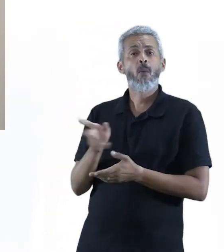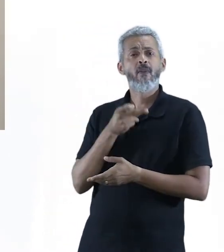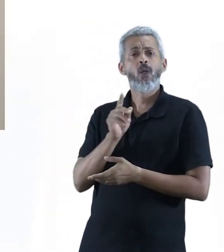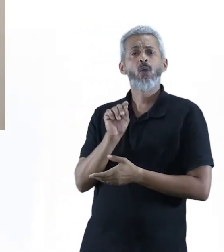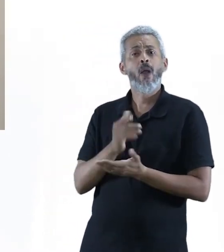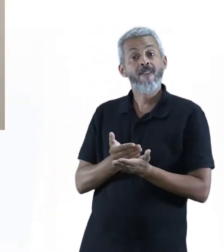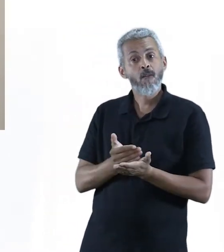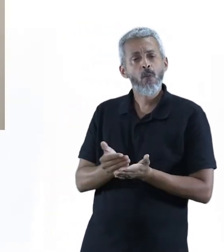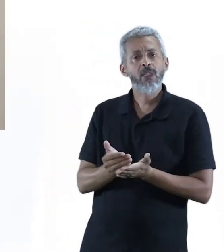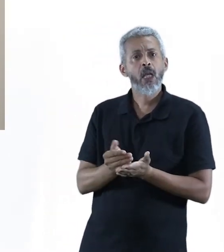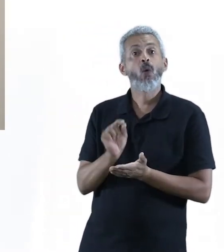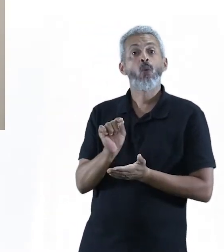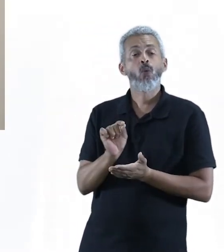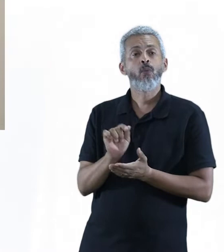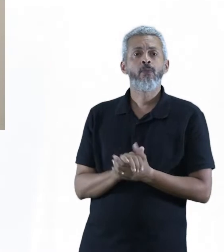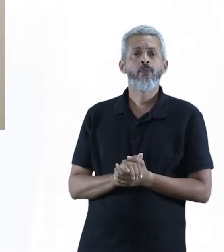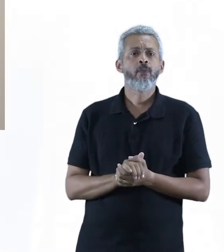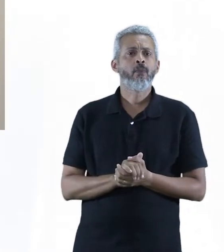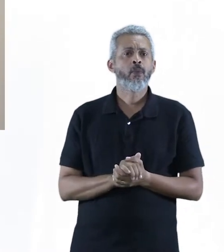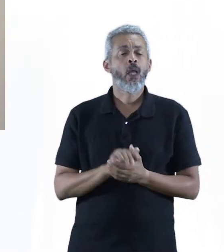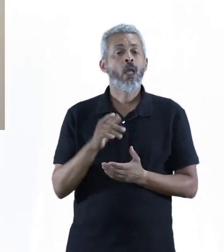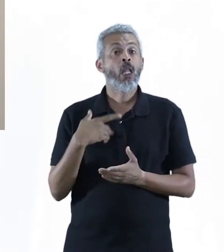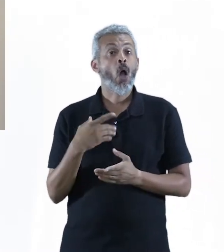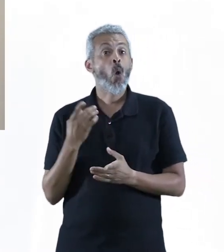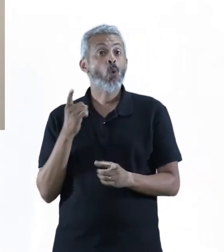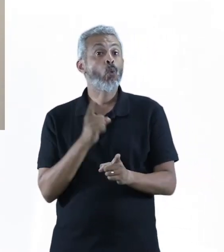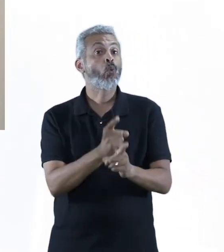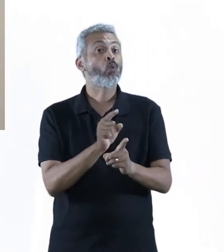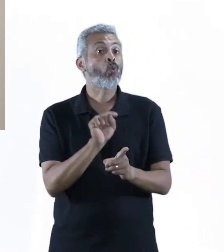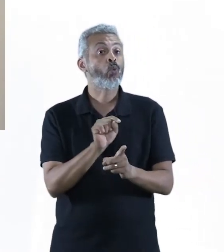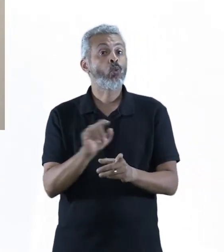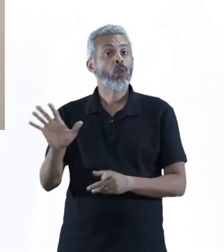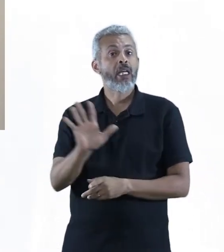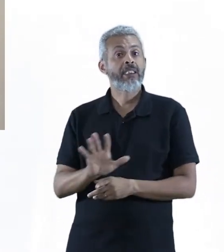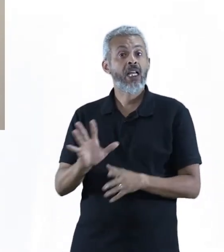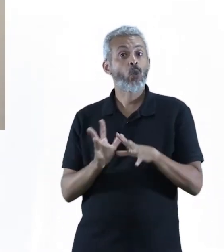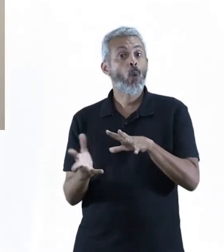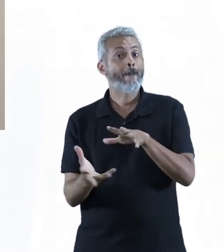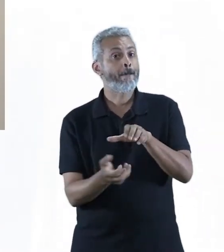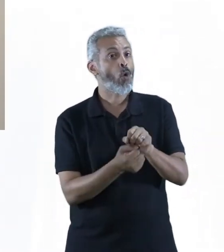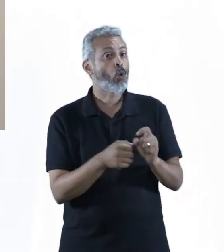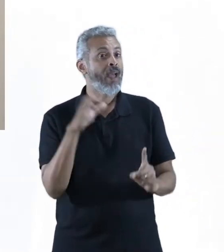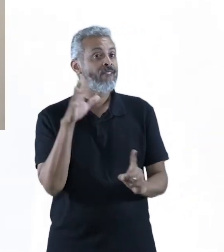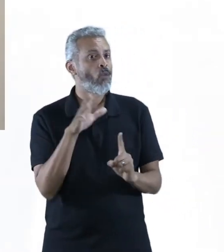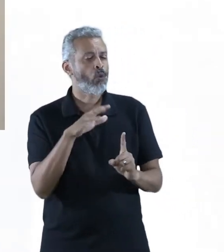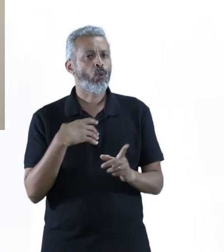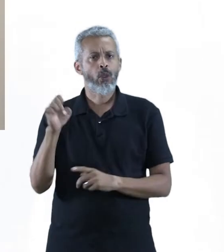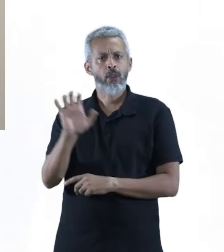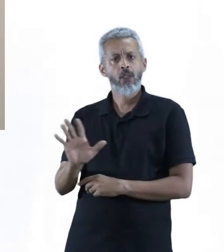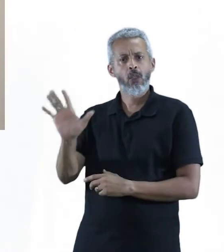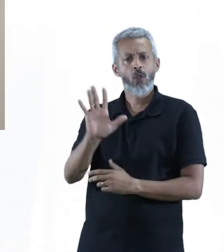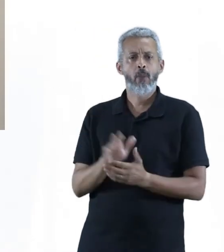tenho que começar do início. Não só do descobrimento das áreas no mundo todo, a influência da Europa no mundo